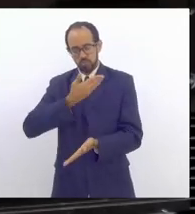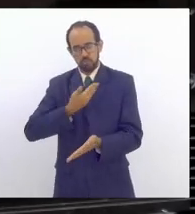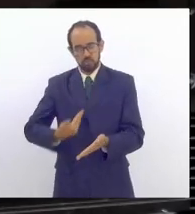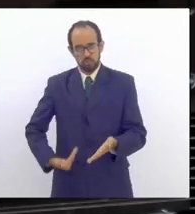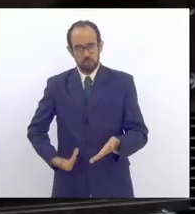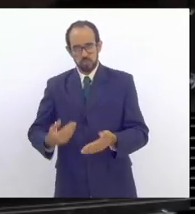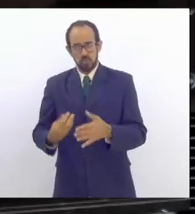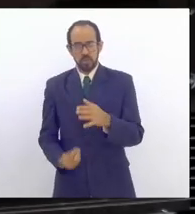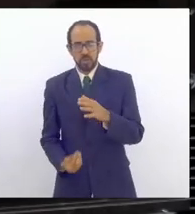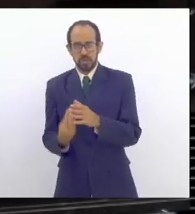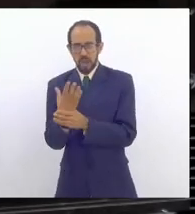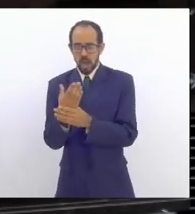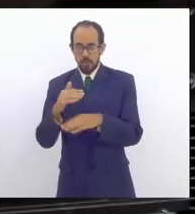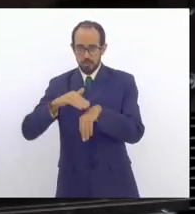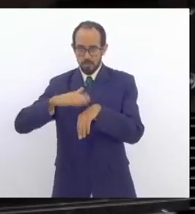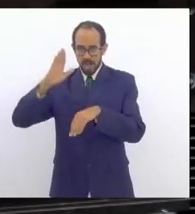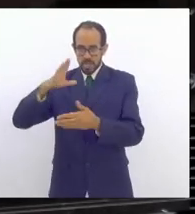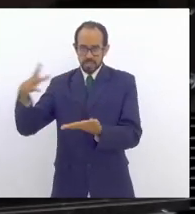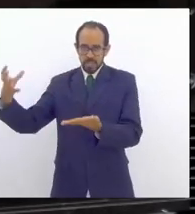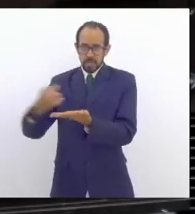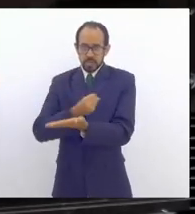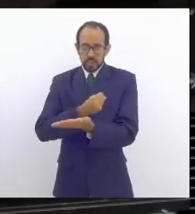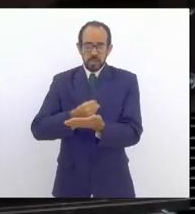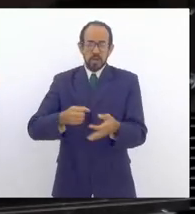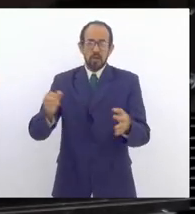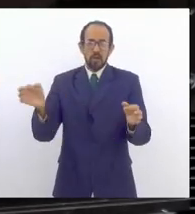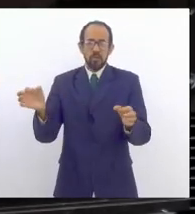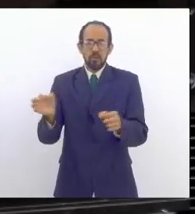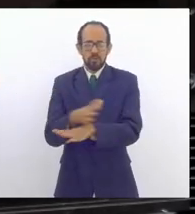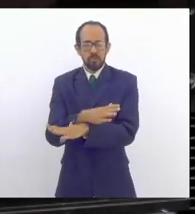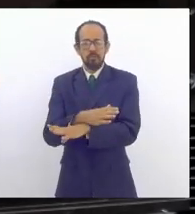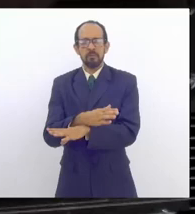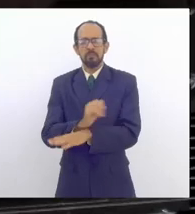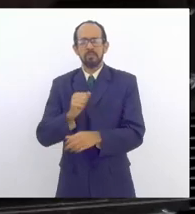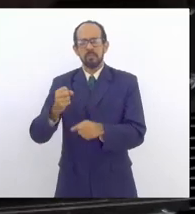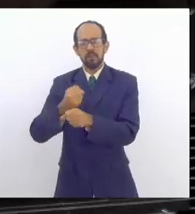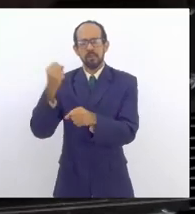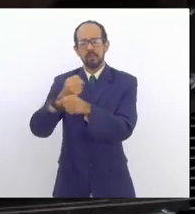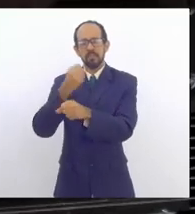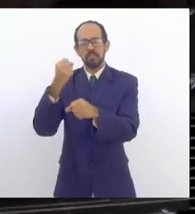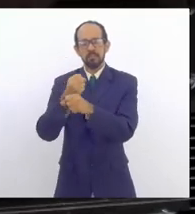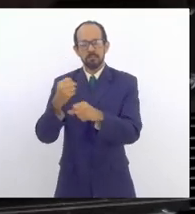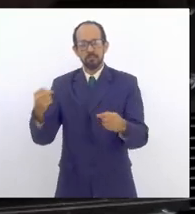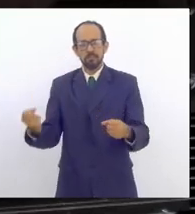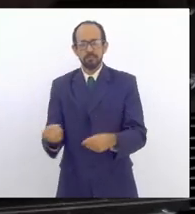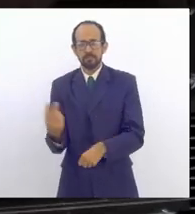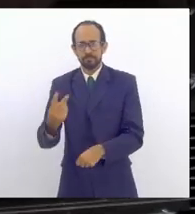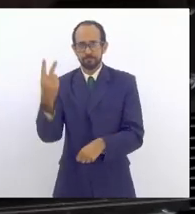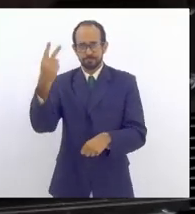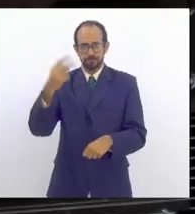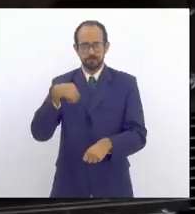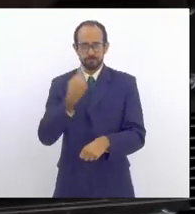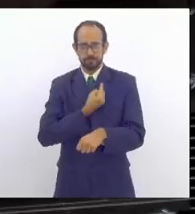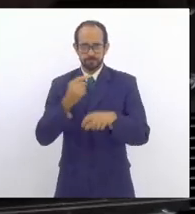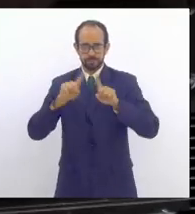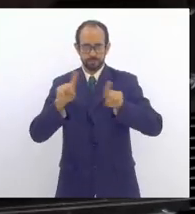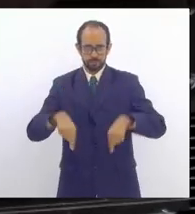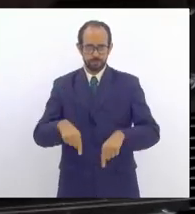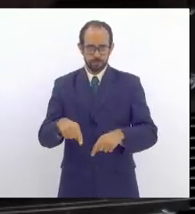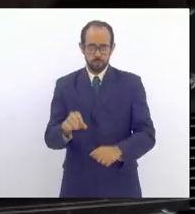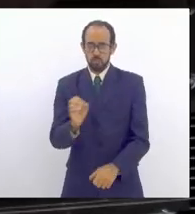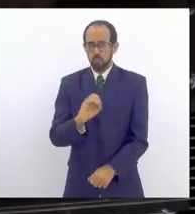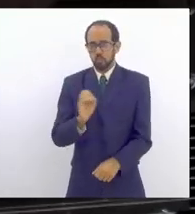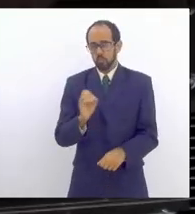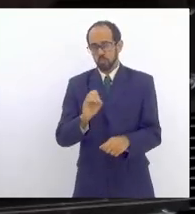de arrecadação, concluir obras e também valorizar o nosso funcionalismo. Nenhum reajuste